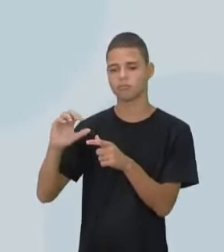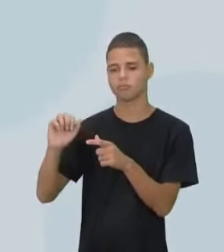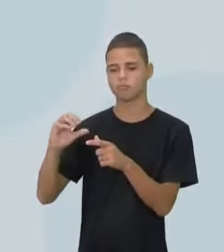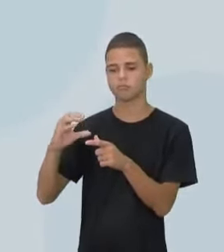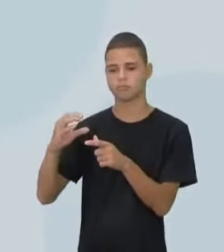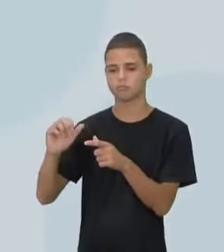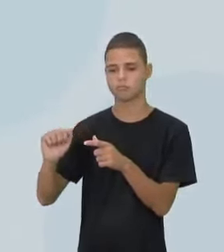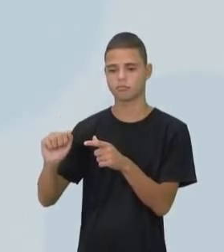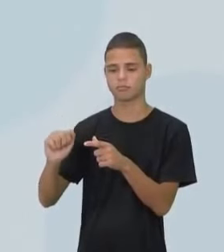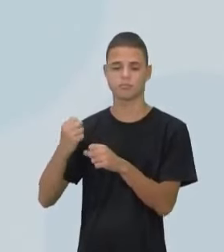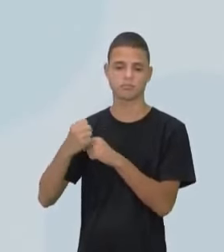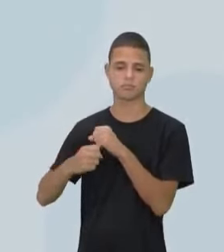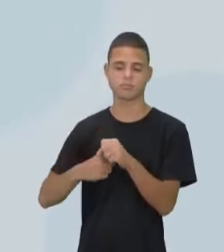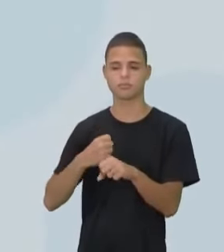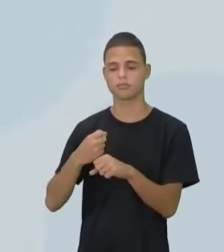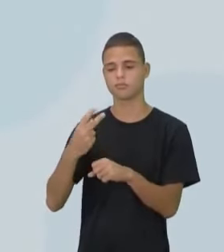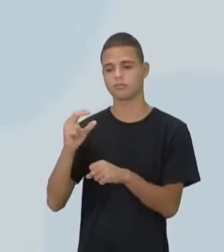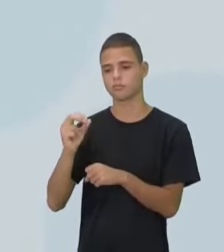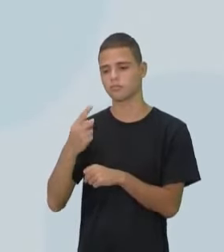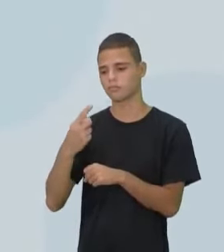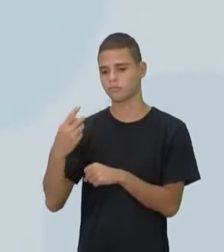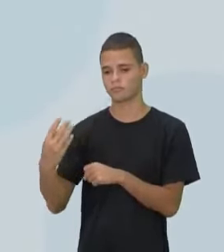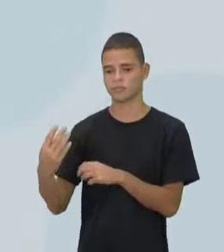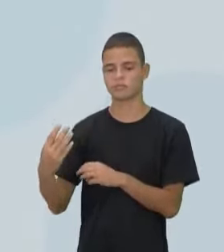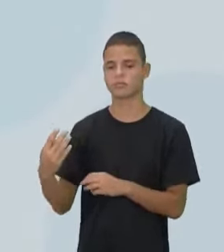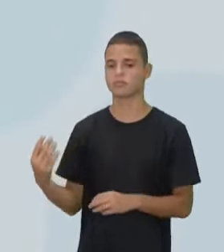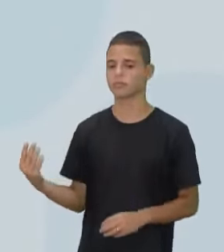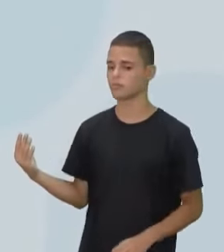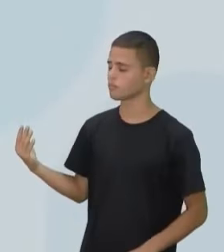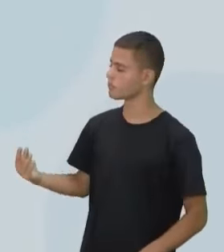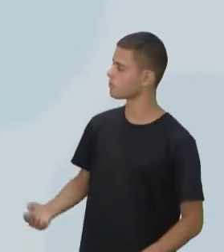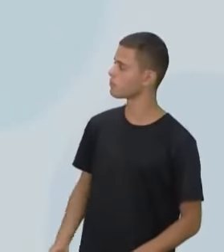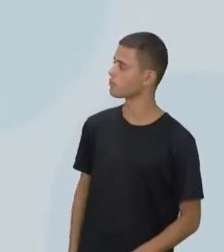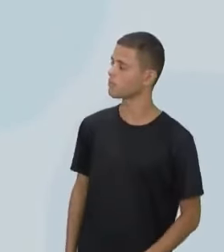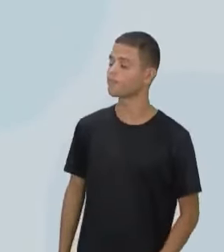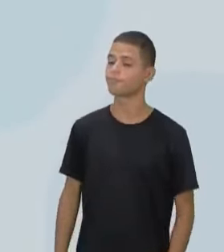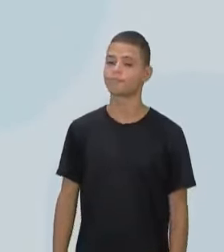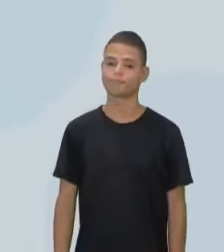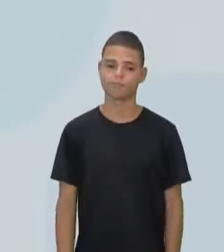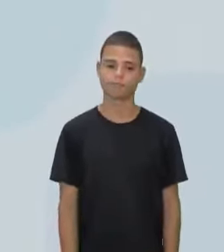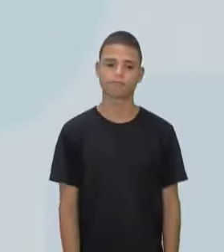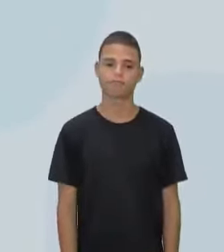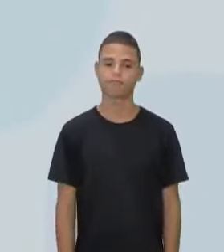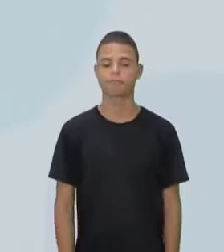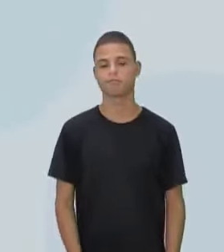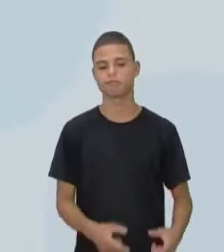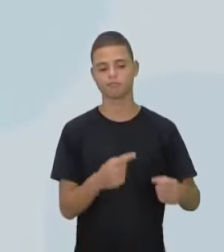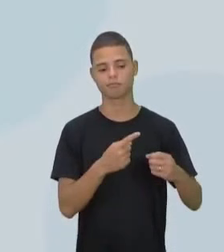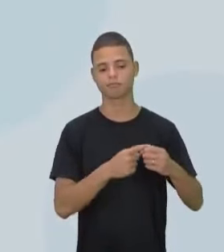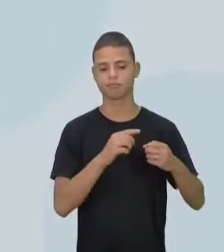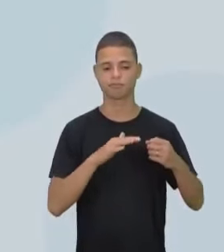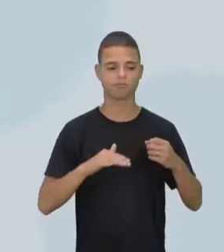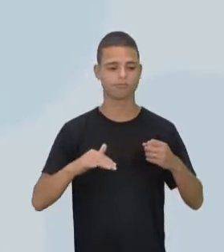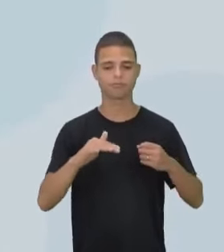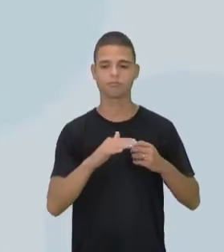de inundação súbita, né, o flash flood, com muito material, e a cidade foi